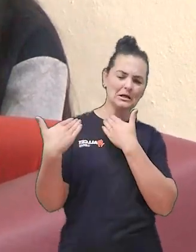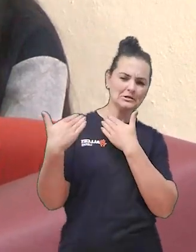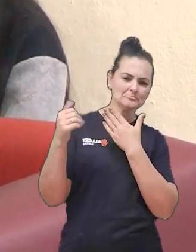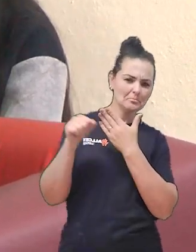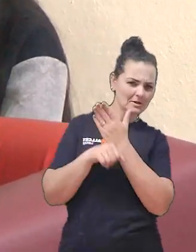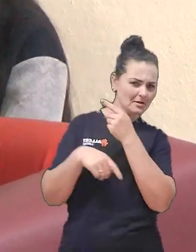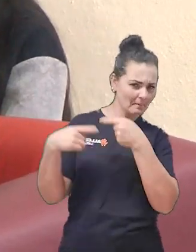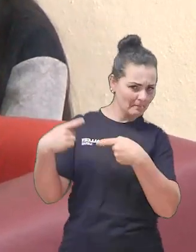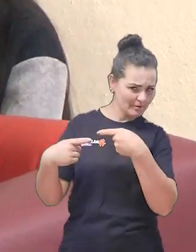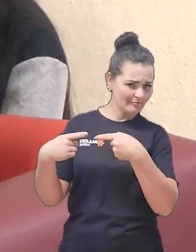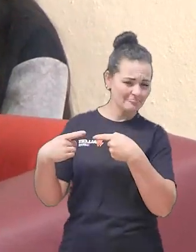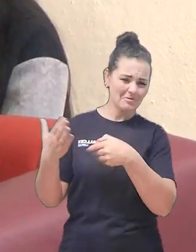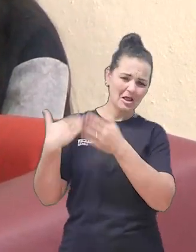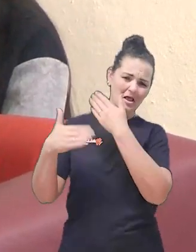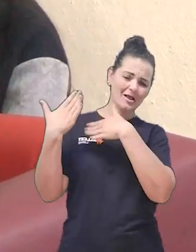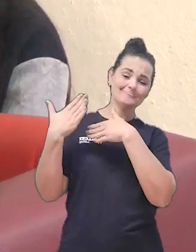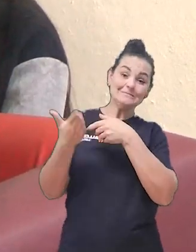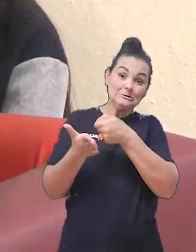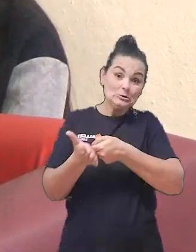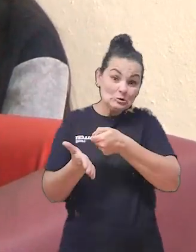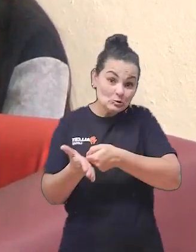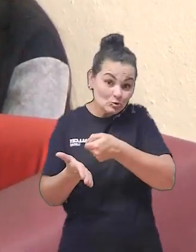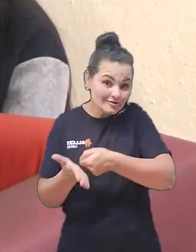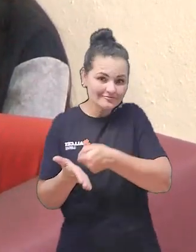a gente lutava muito pelas coisas do bairro.